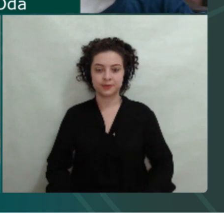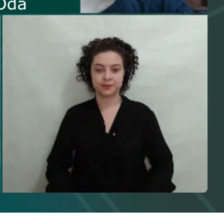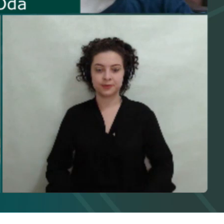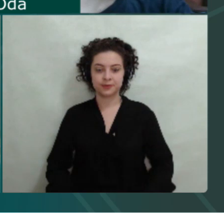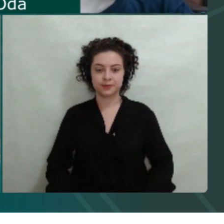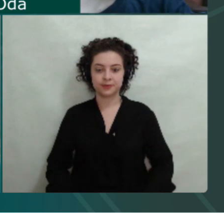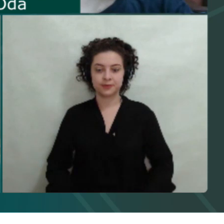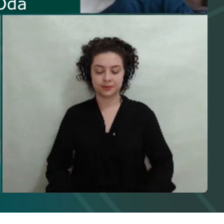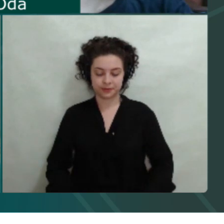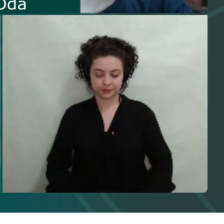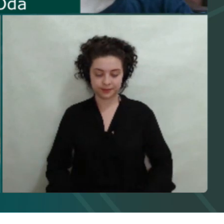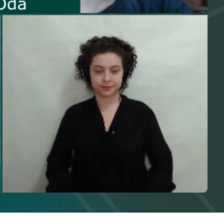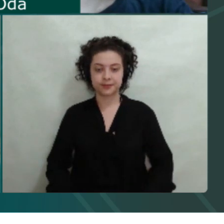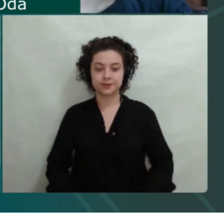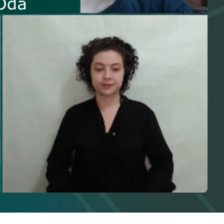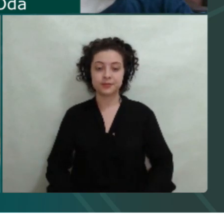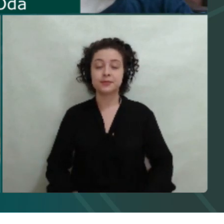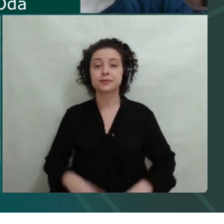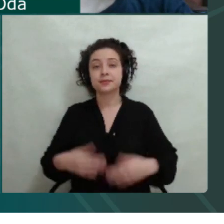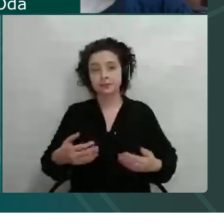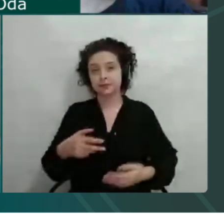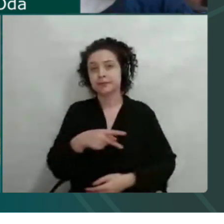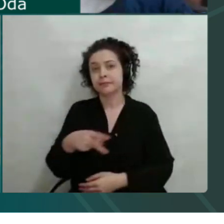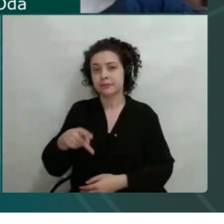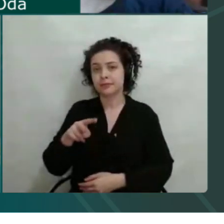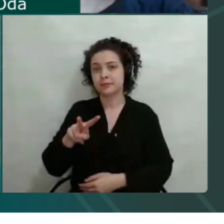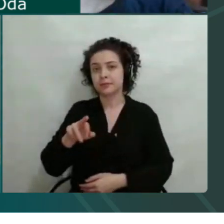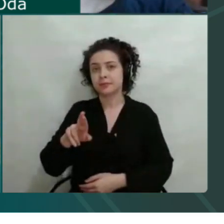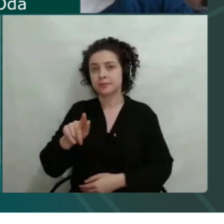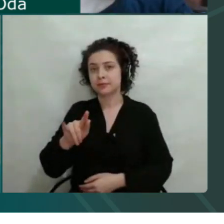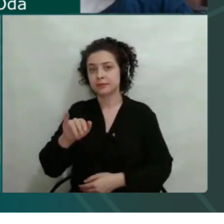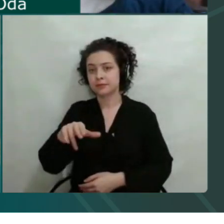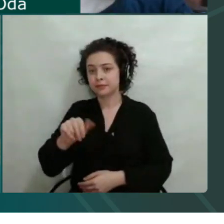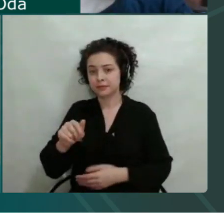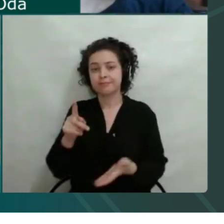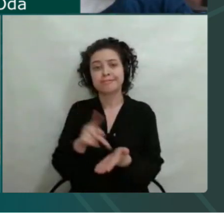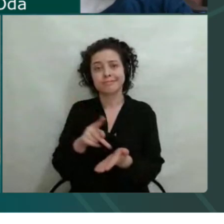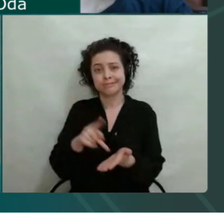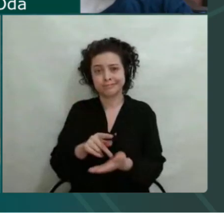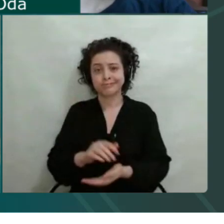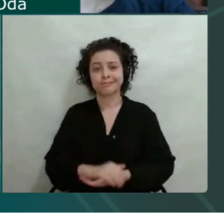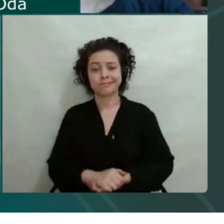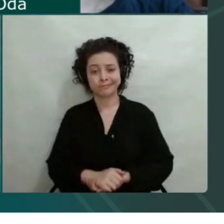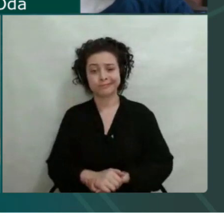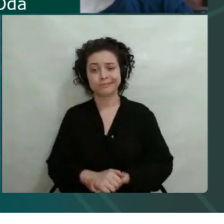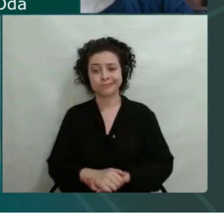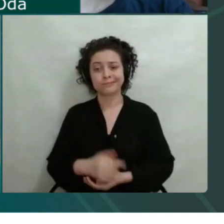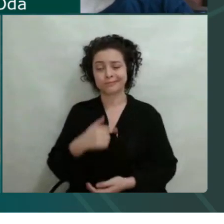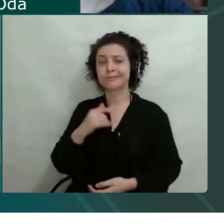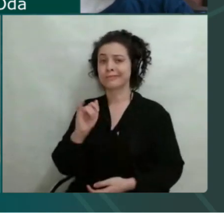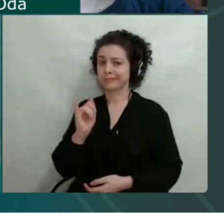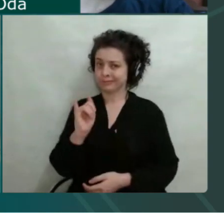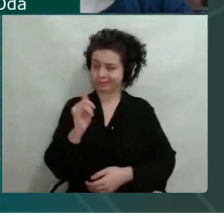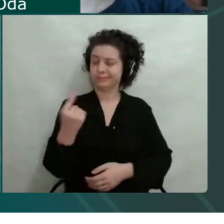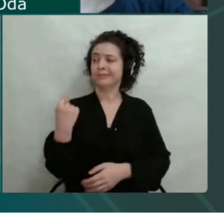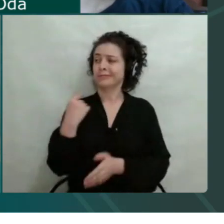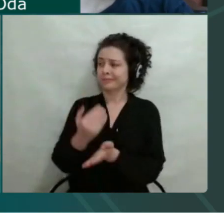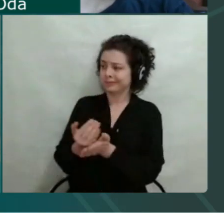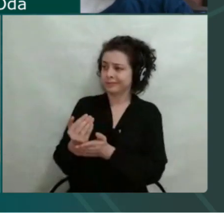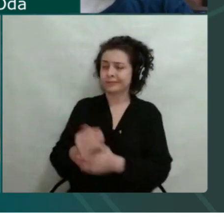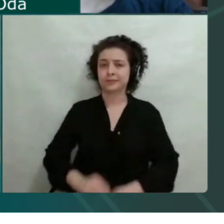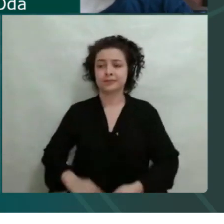Bom, professora Virgínia, realmente, se as condições... como eu disse no início, são as verdades que